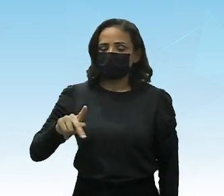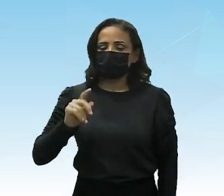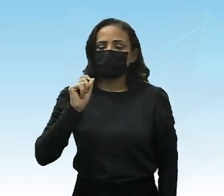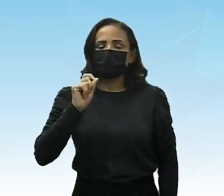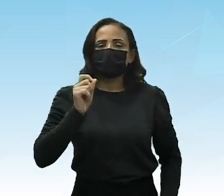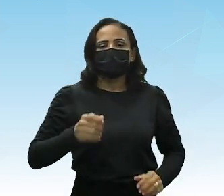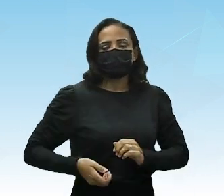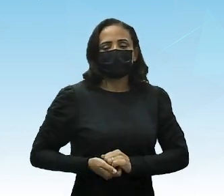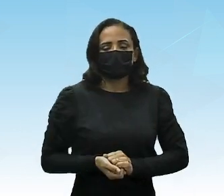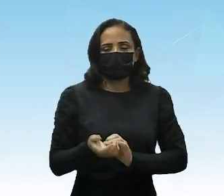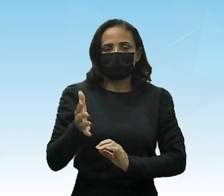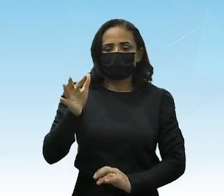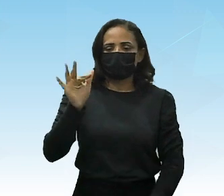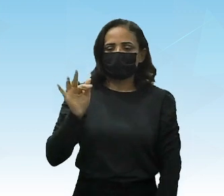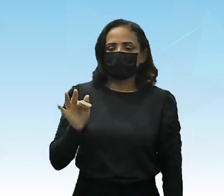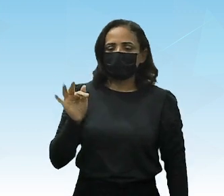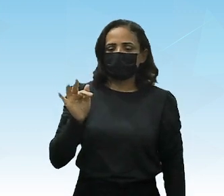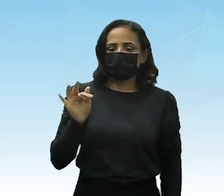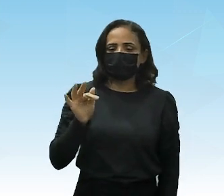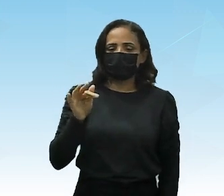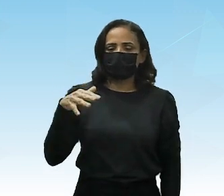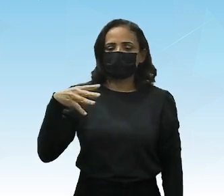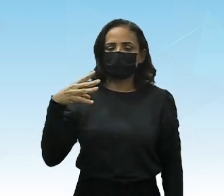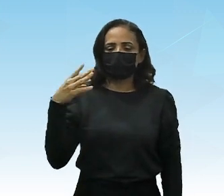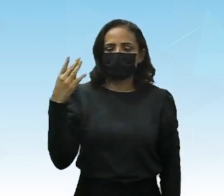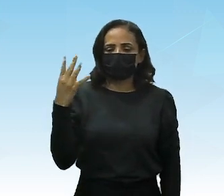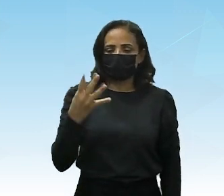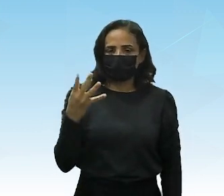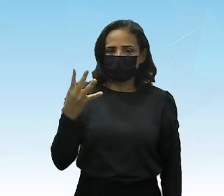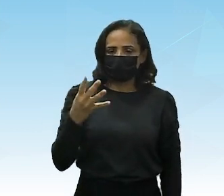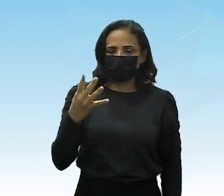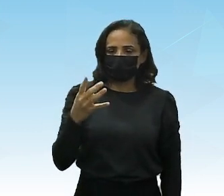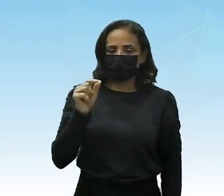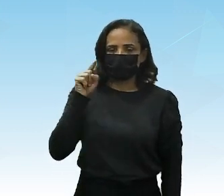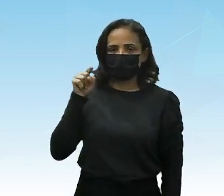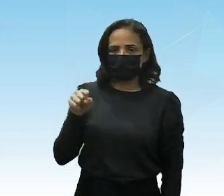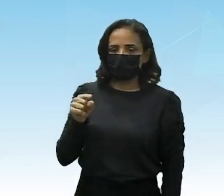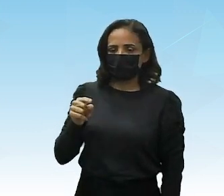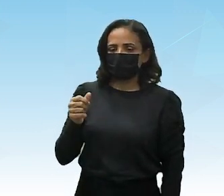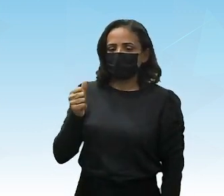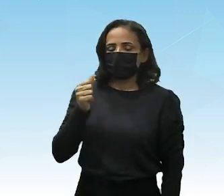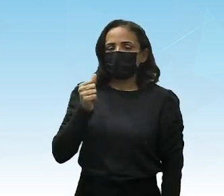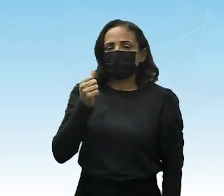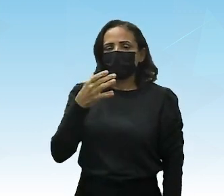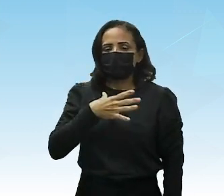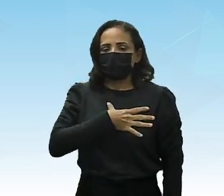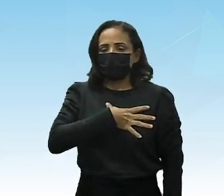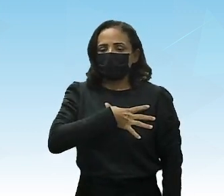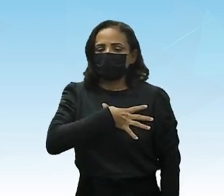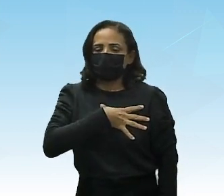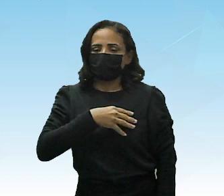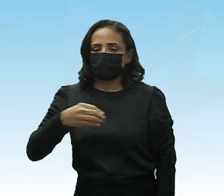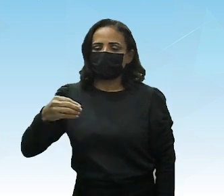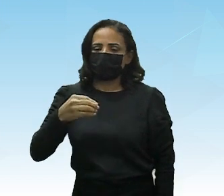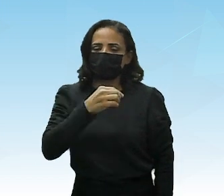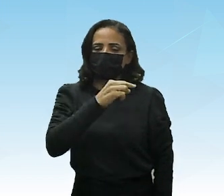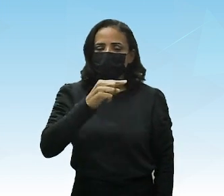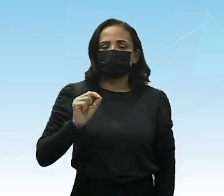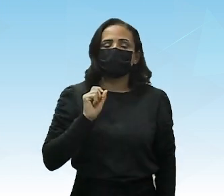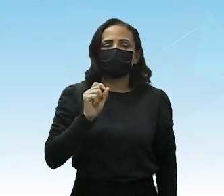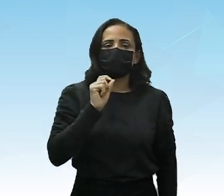filho F4. E para azar desse filho F4, ele vai ter sangue positivo igual o